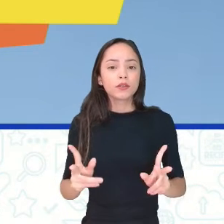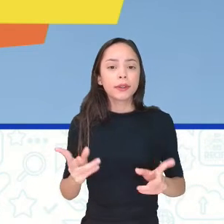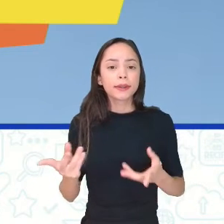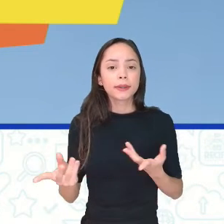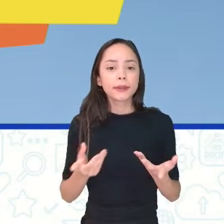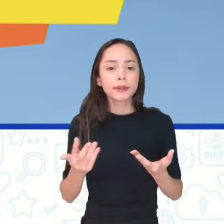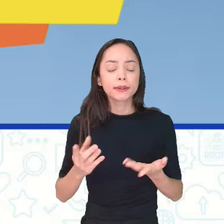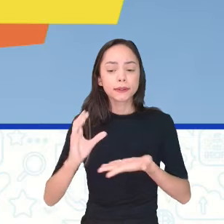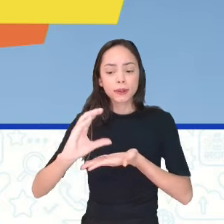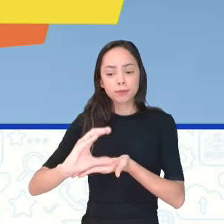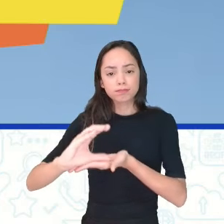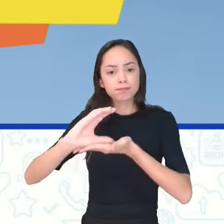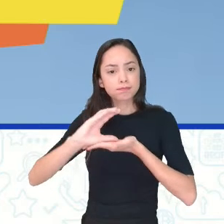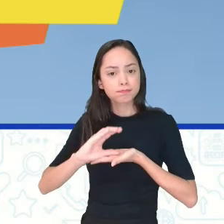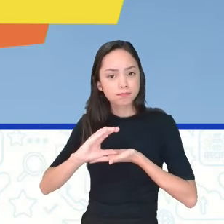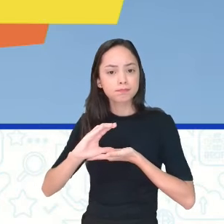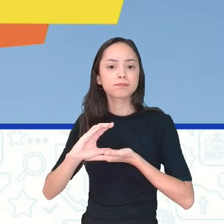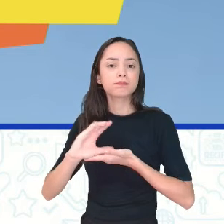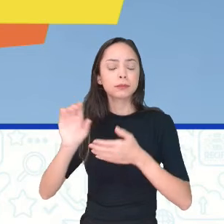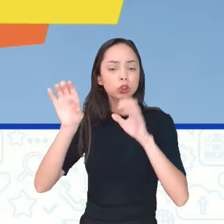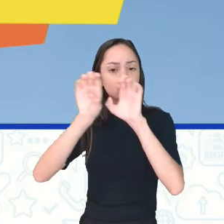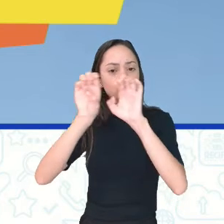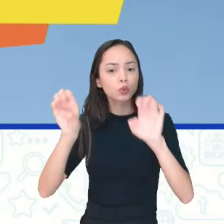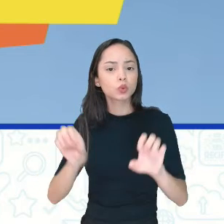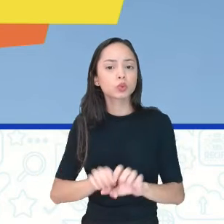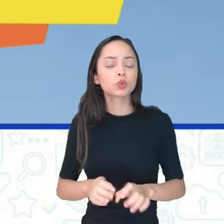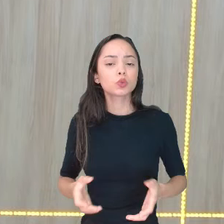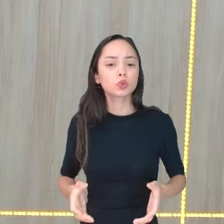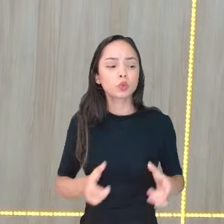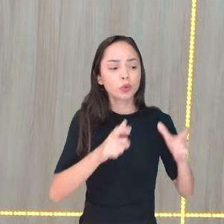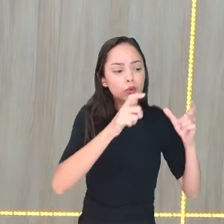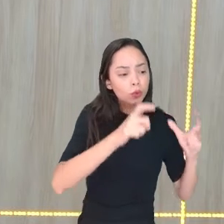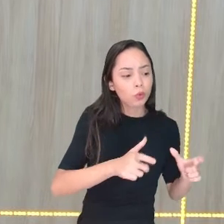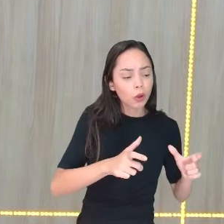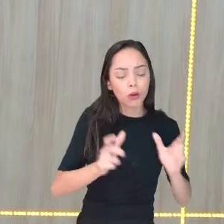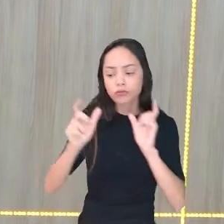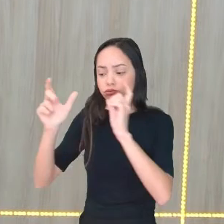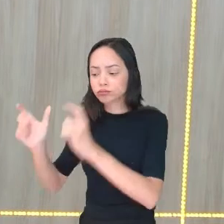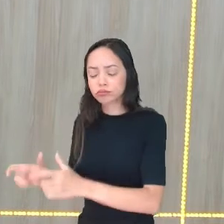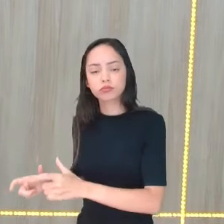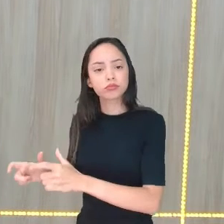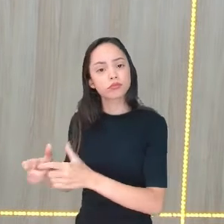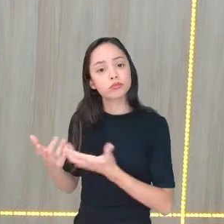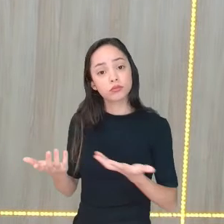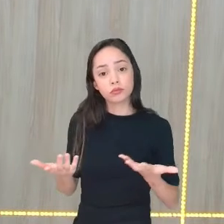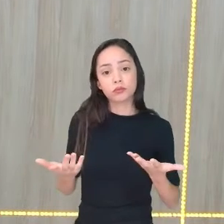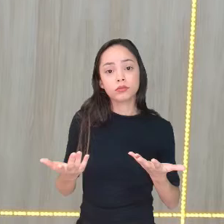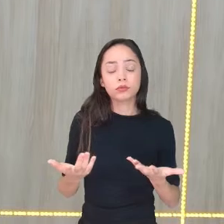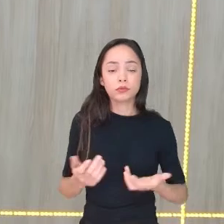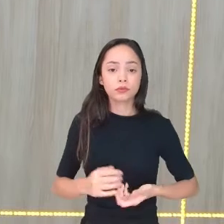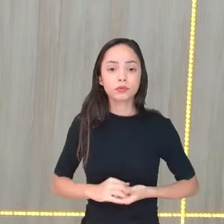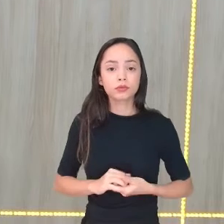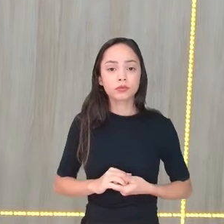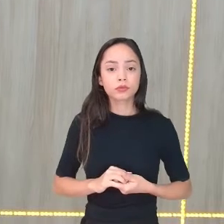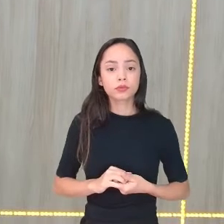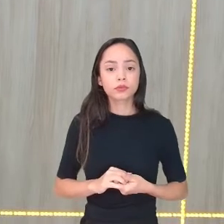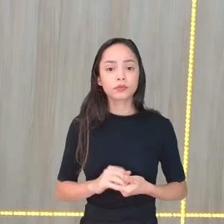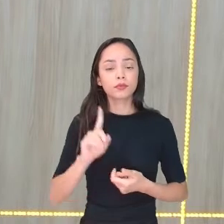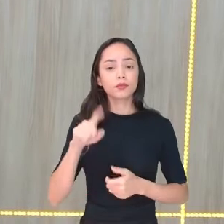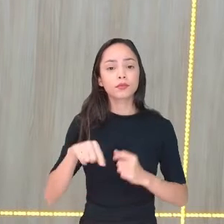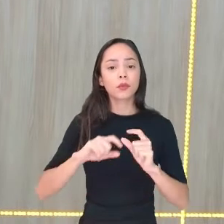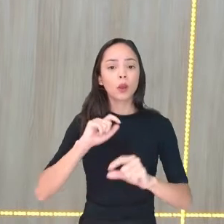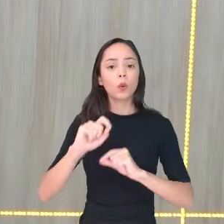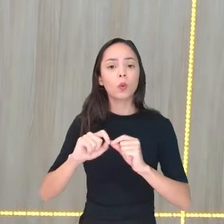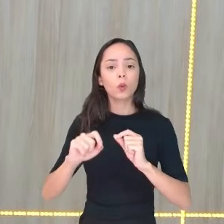de recurso, de infraestrutura, de um lugar para outro lugar? Então, o que vai determinar isso vai ser justamente